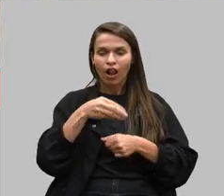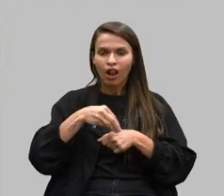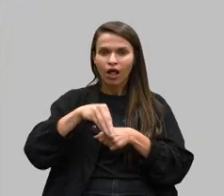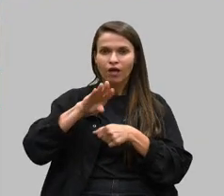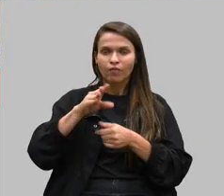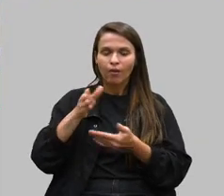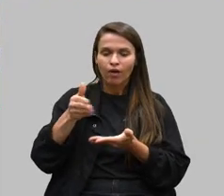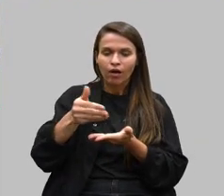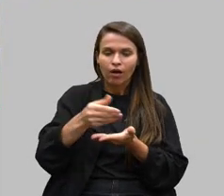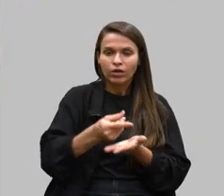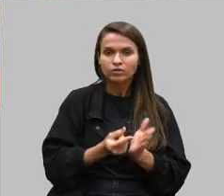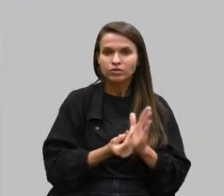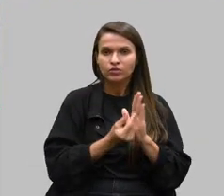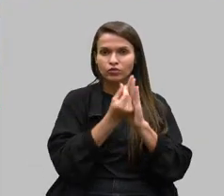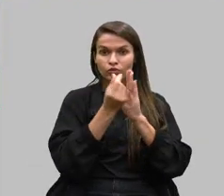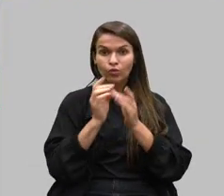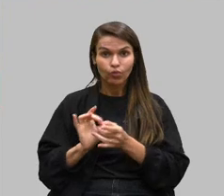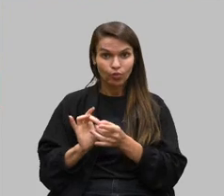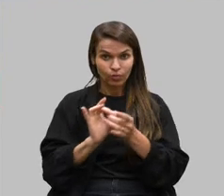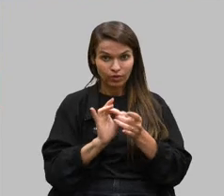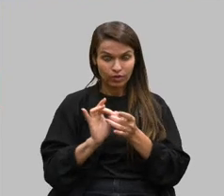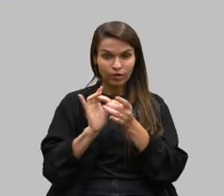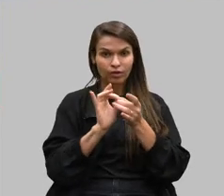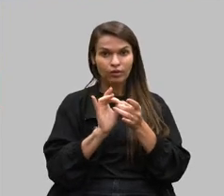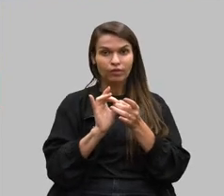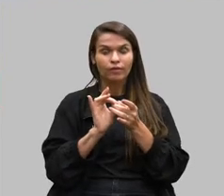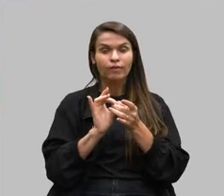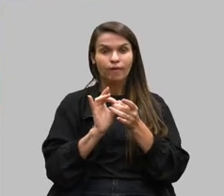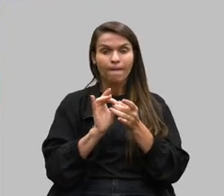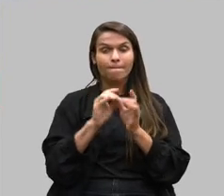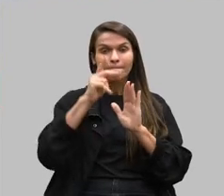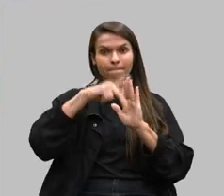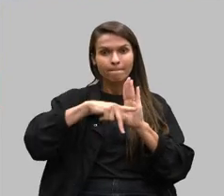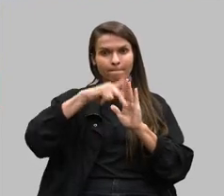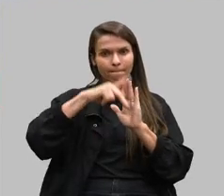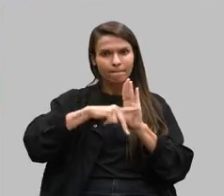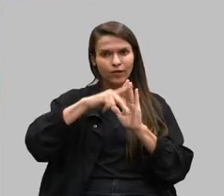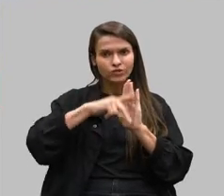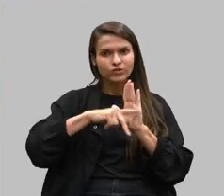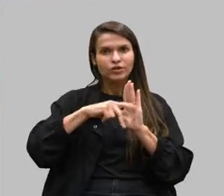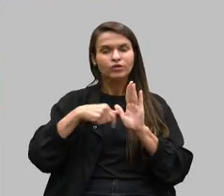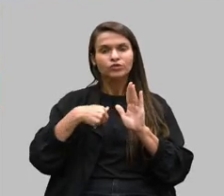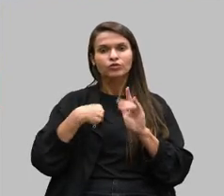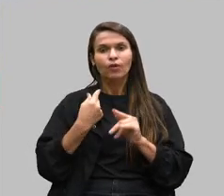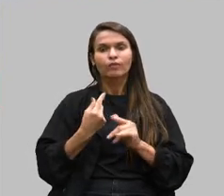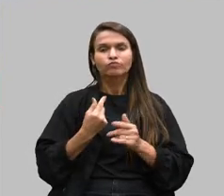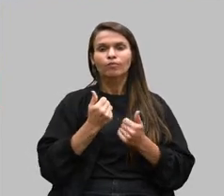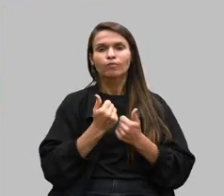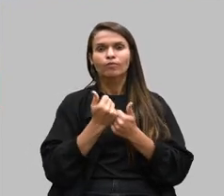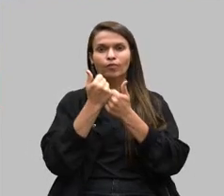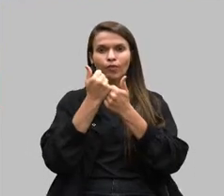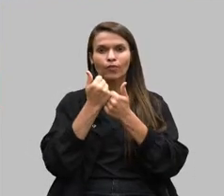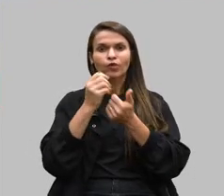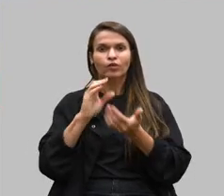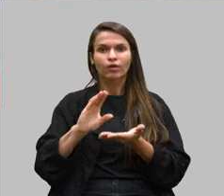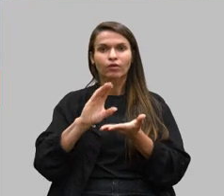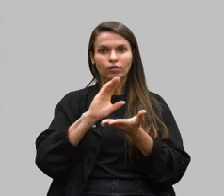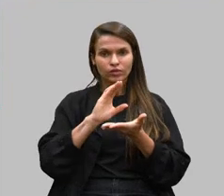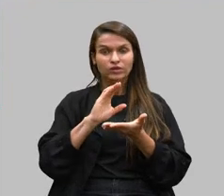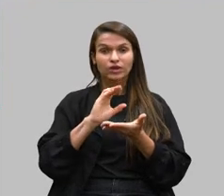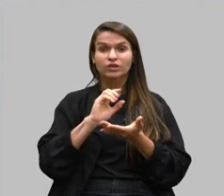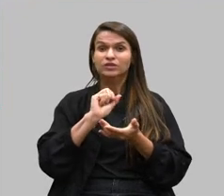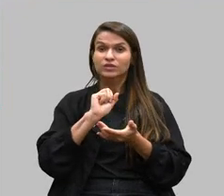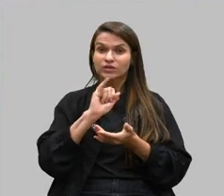Contas da União projetos em que eu estaremos aportando recurso se forem